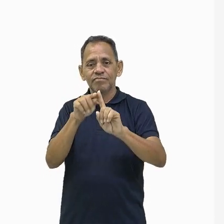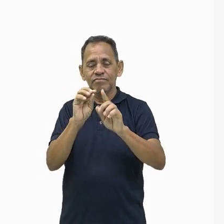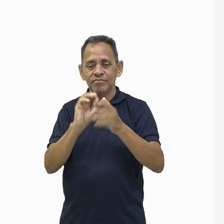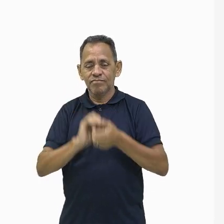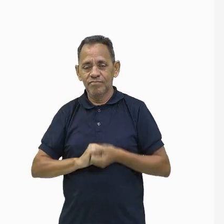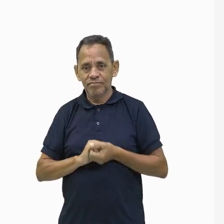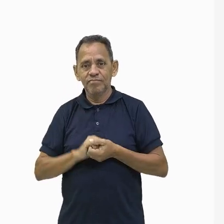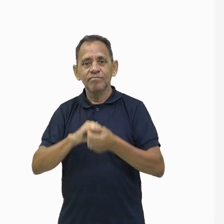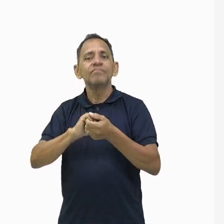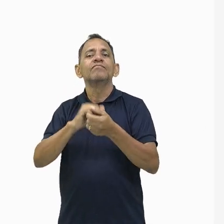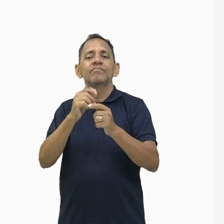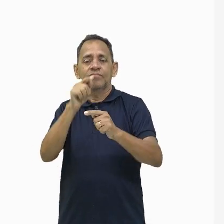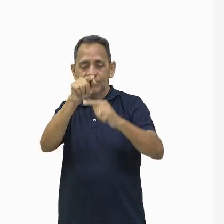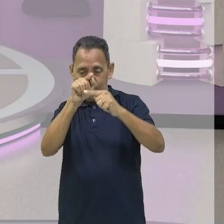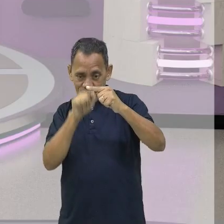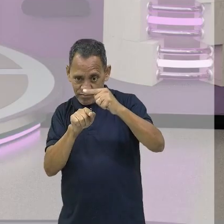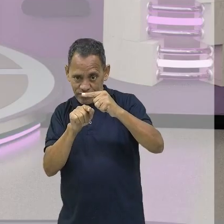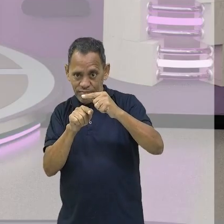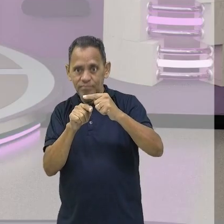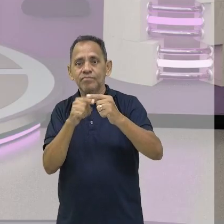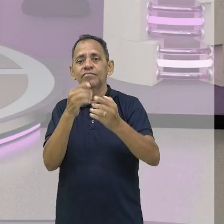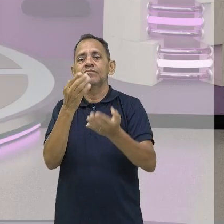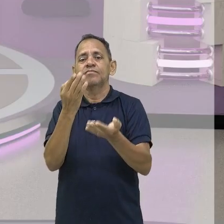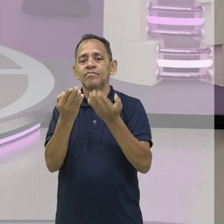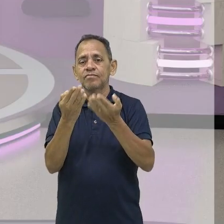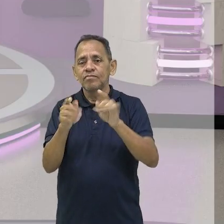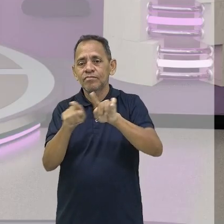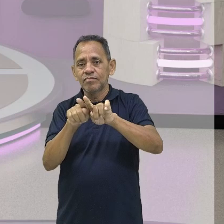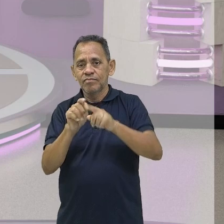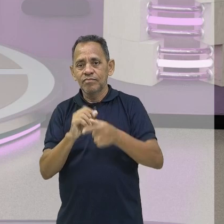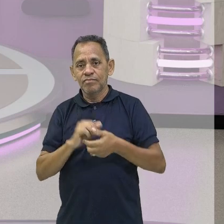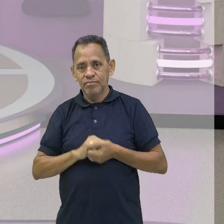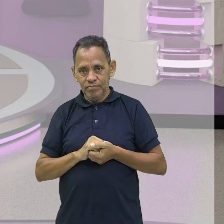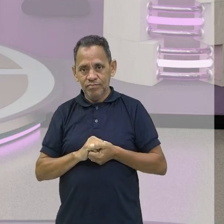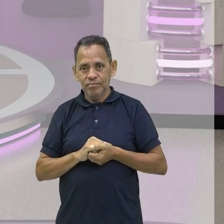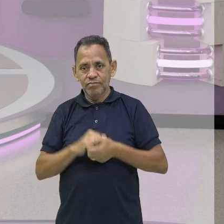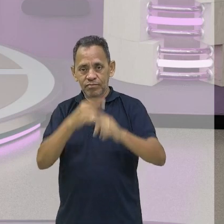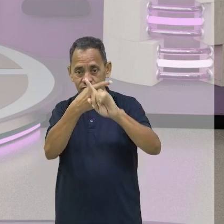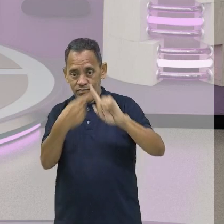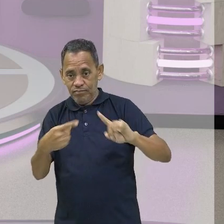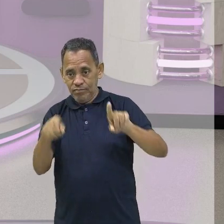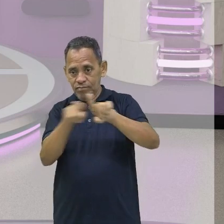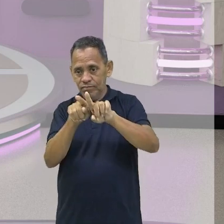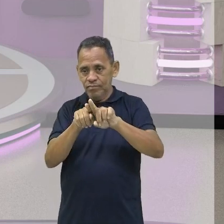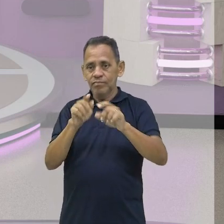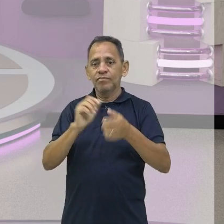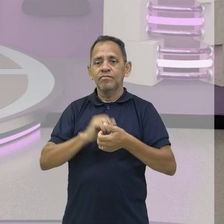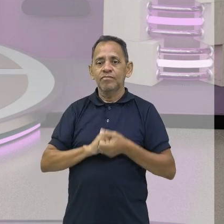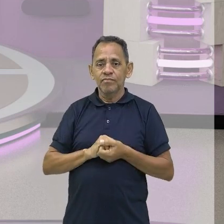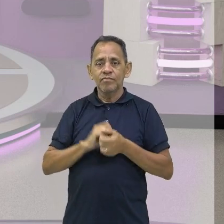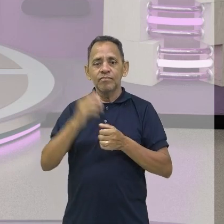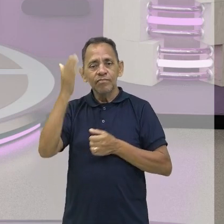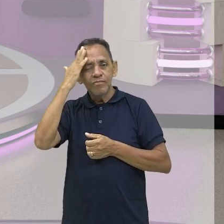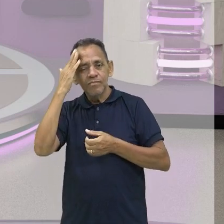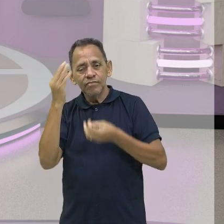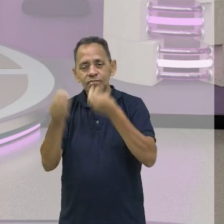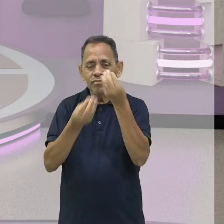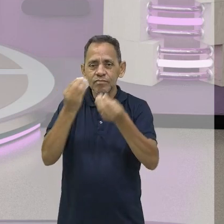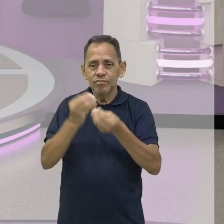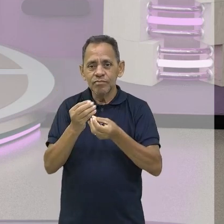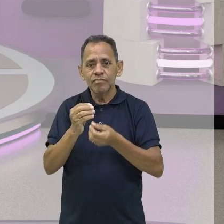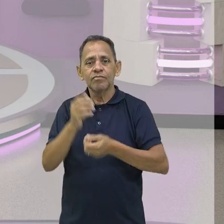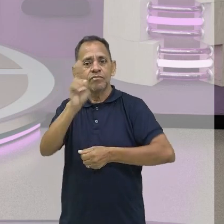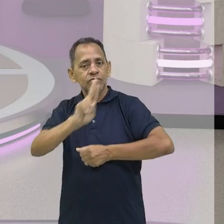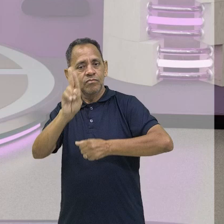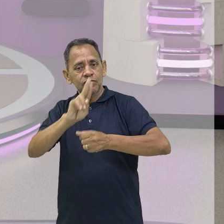é razão e proporção, tá bom? Então, nós vamos entender o que é uma razão, o que é uma proporção, como que a gente aplica